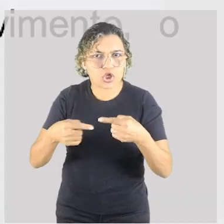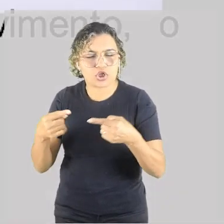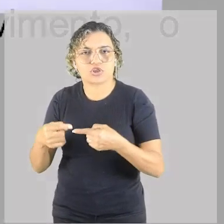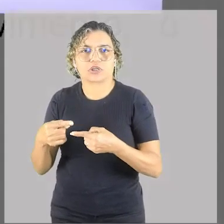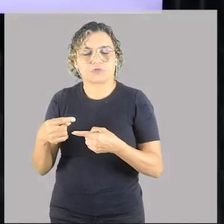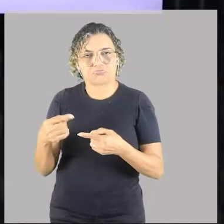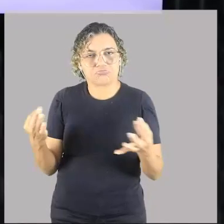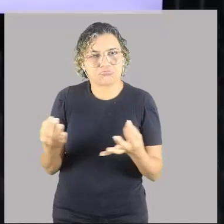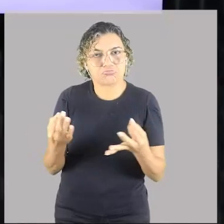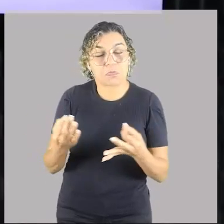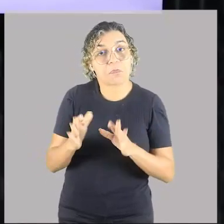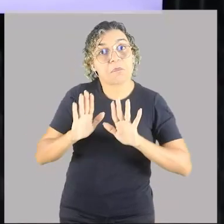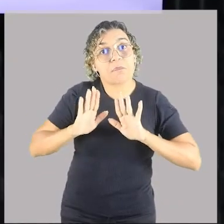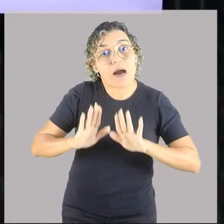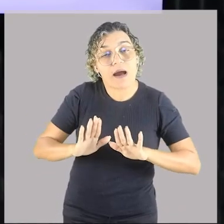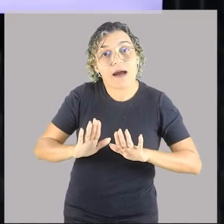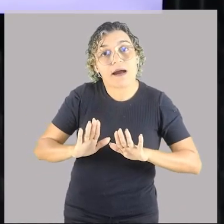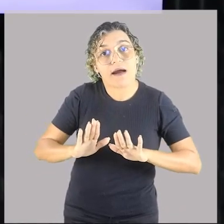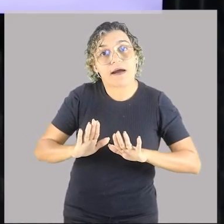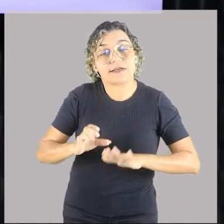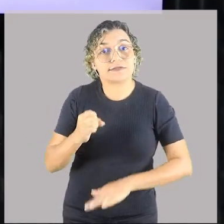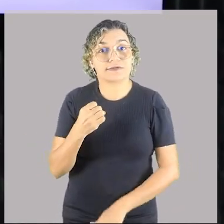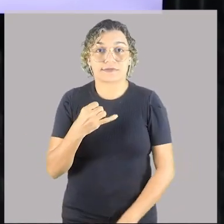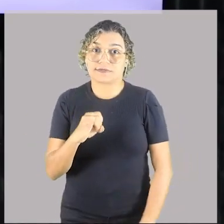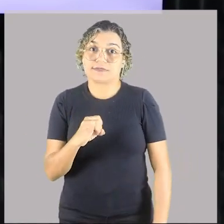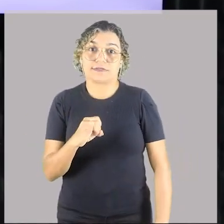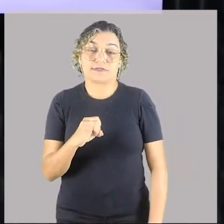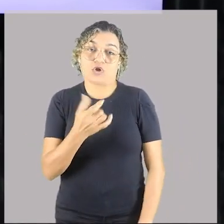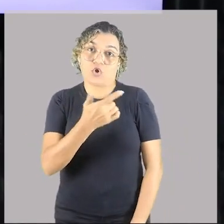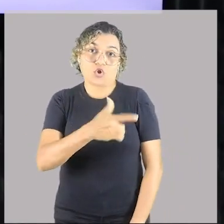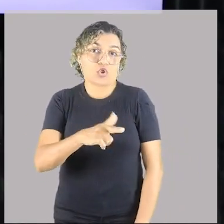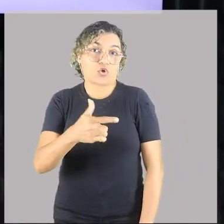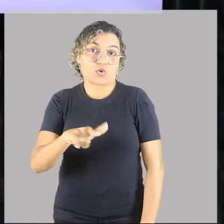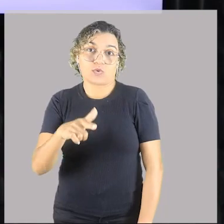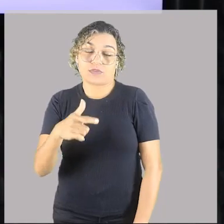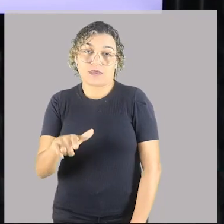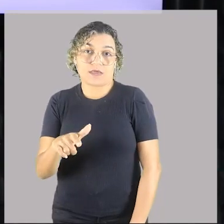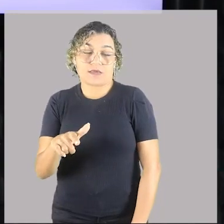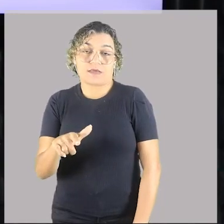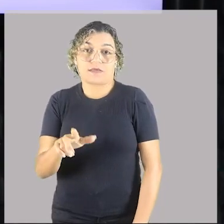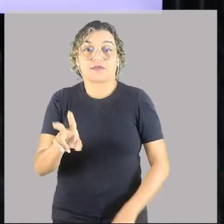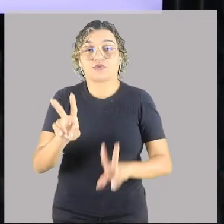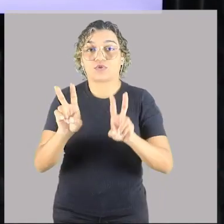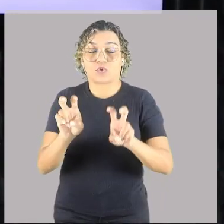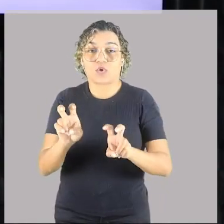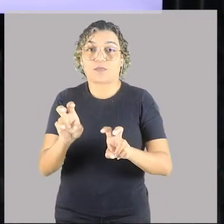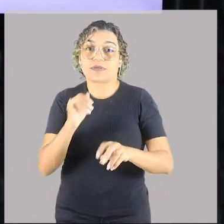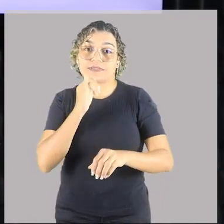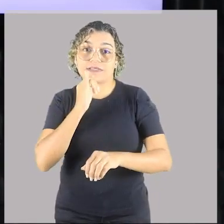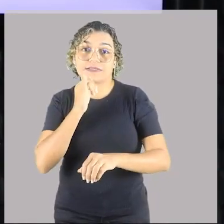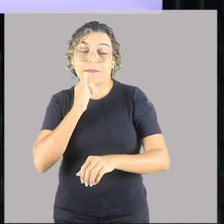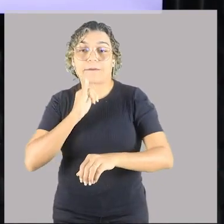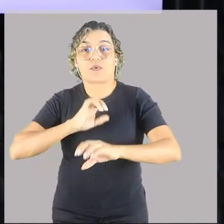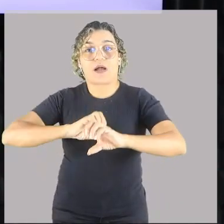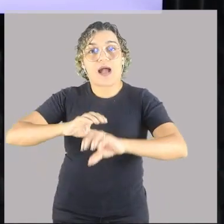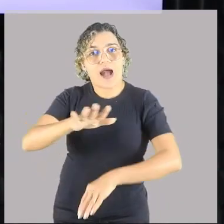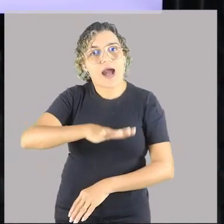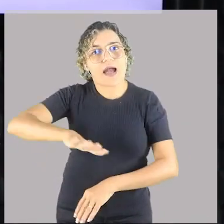louváveis, porém, se não tivermos a questão do acesso à